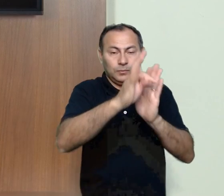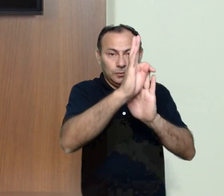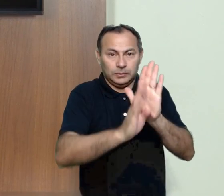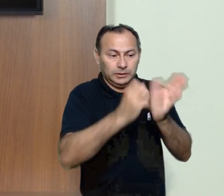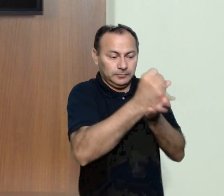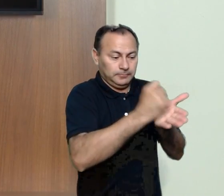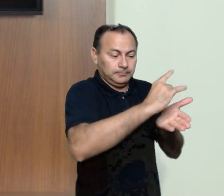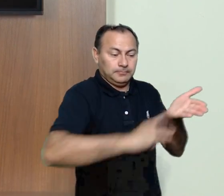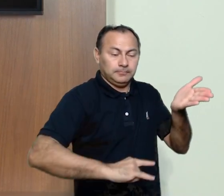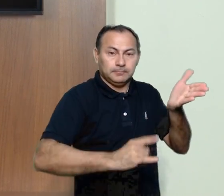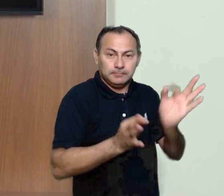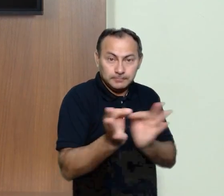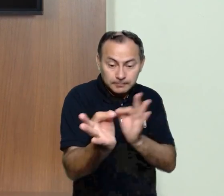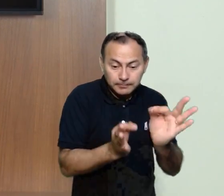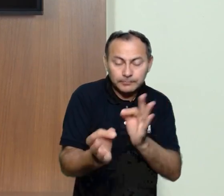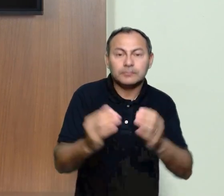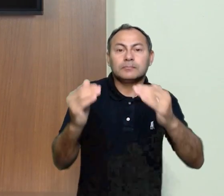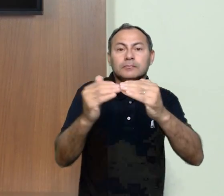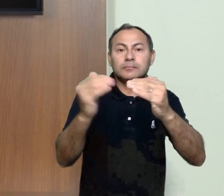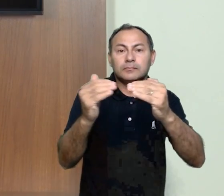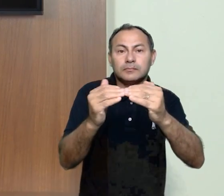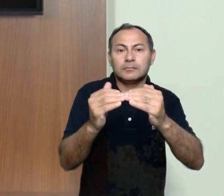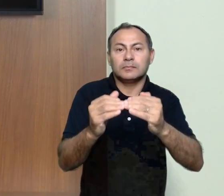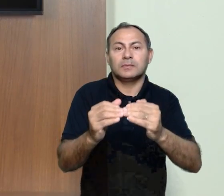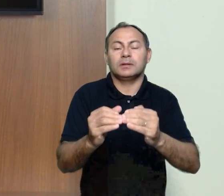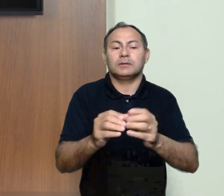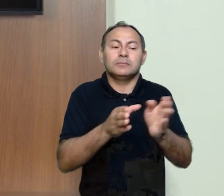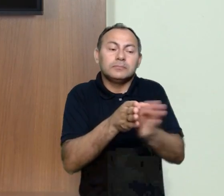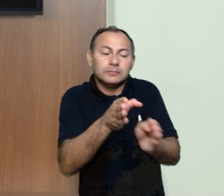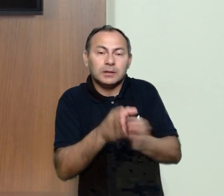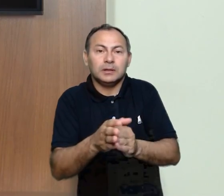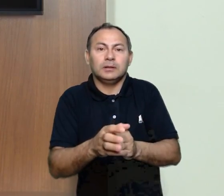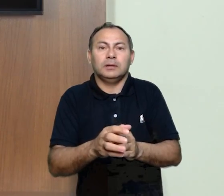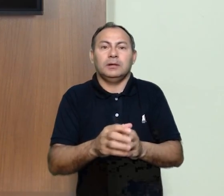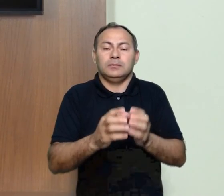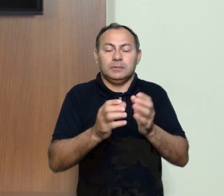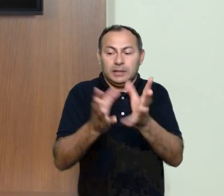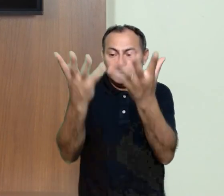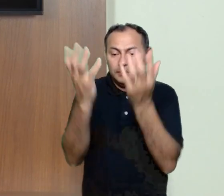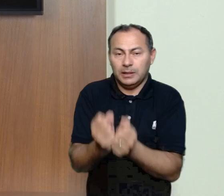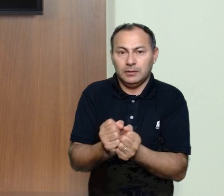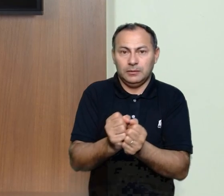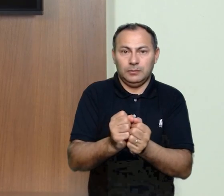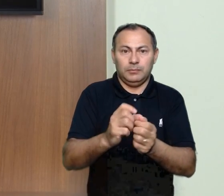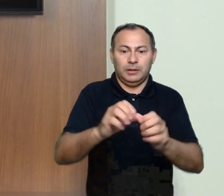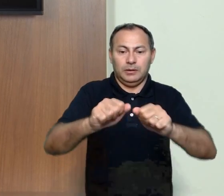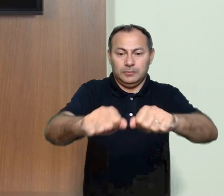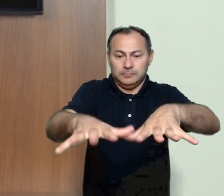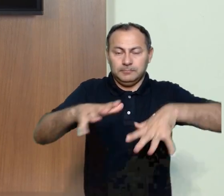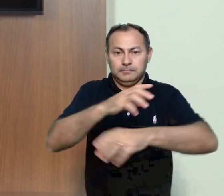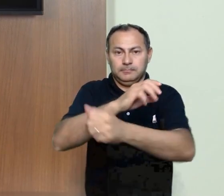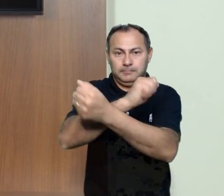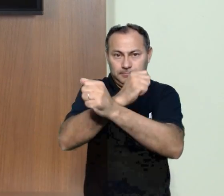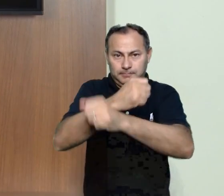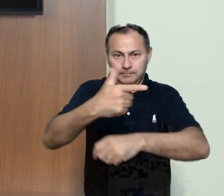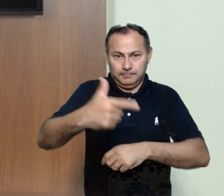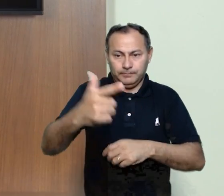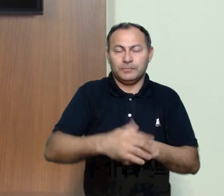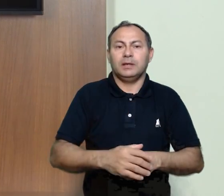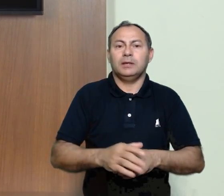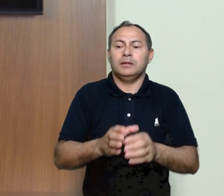documentos reformulados de acordo com as indicações recebidas pelo concílio e pelas